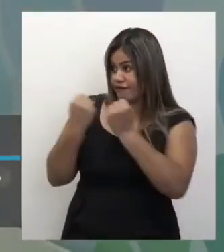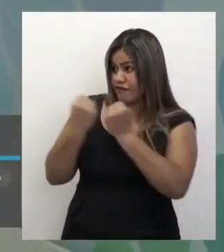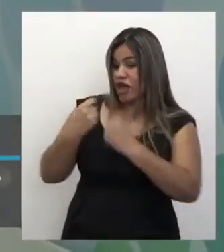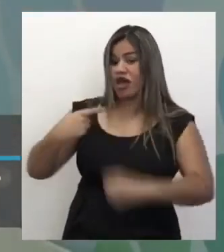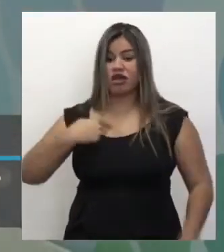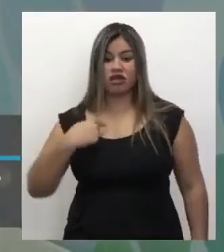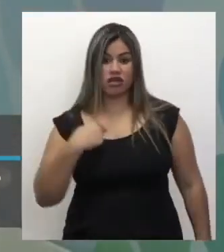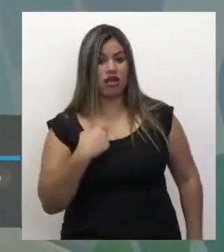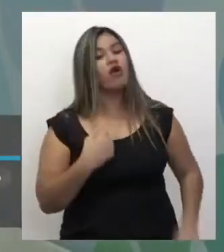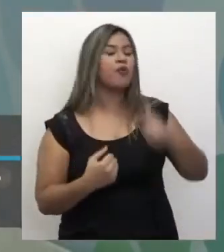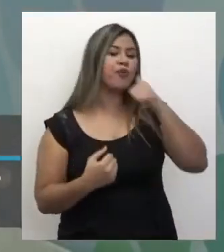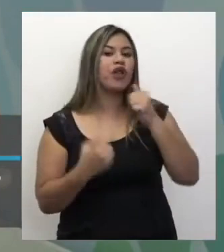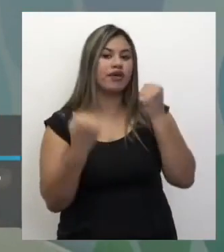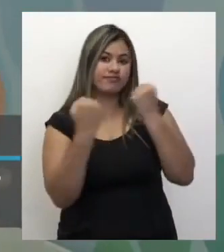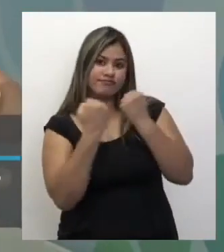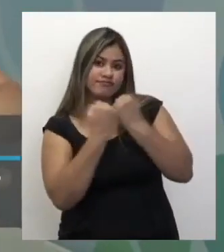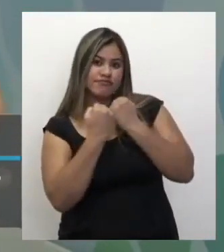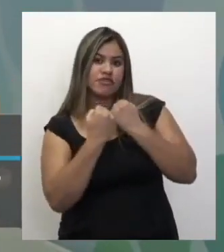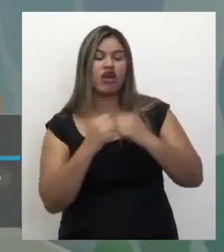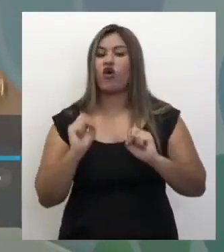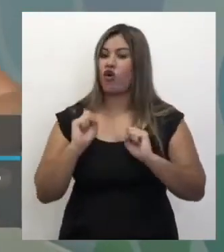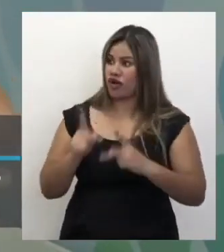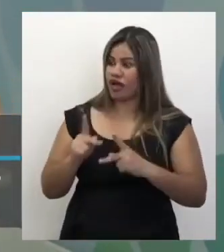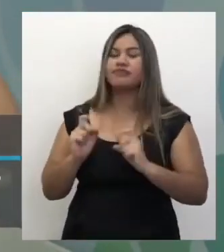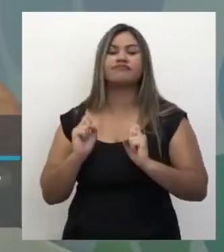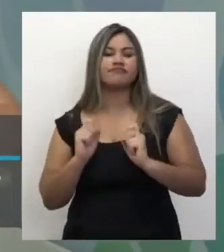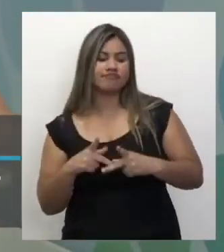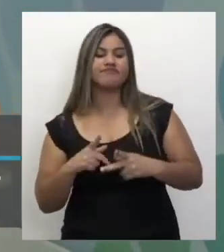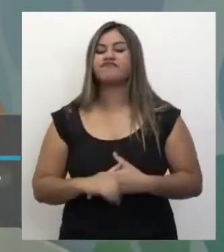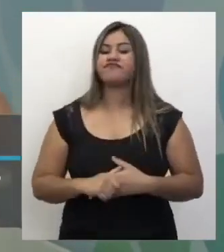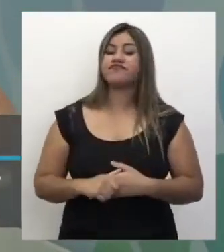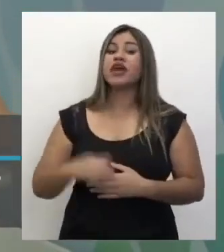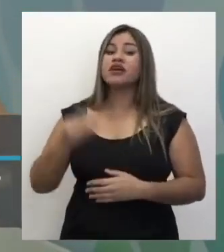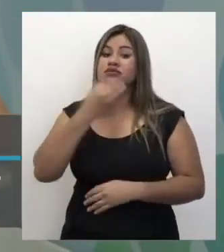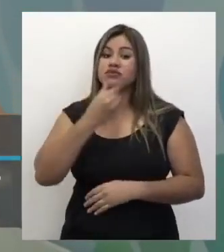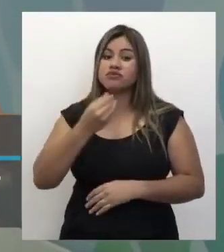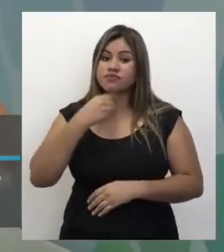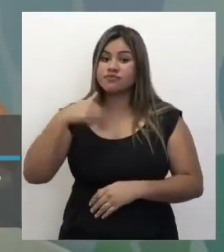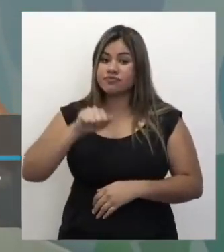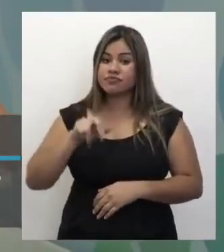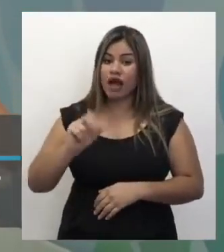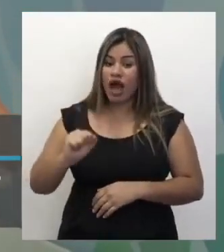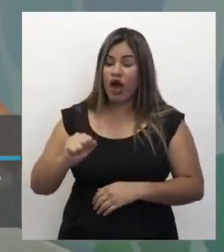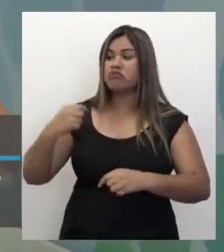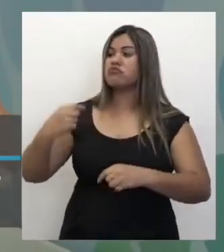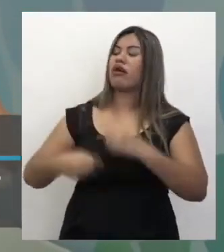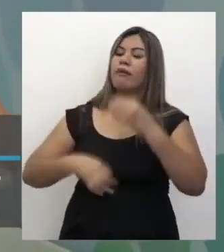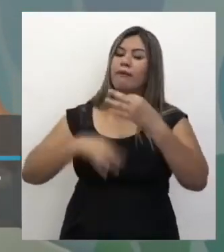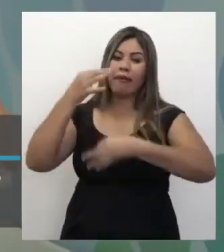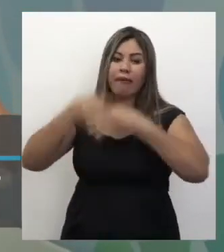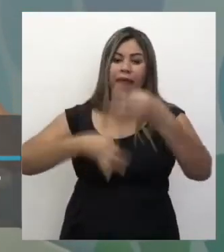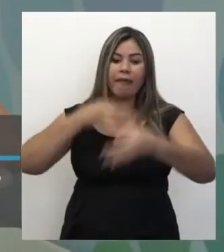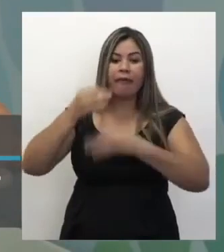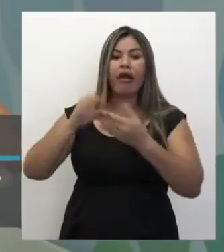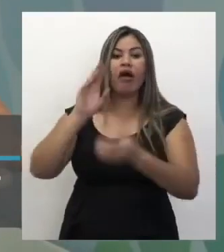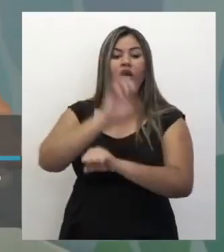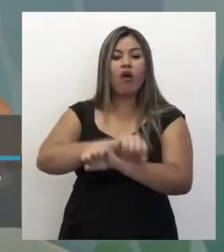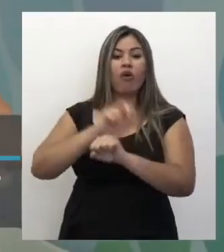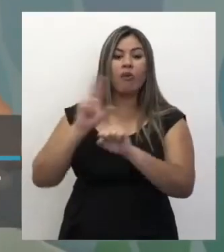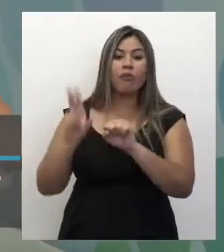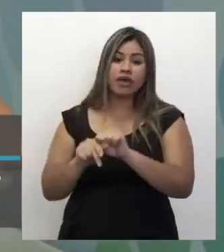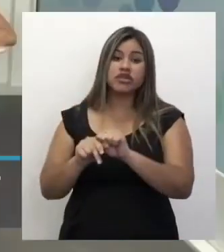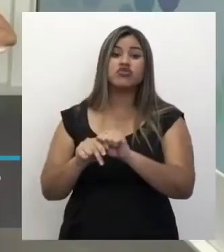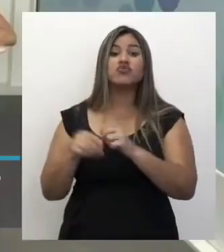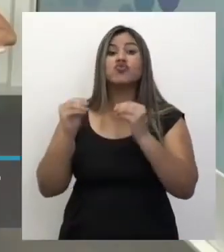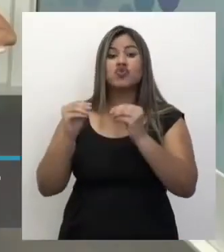E ele foi o tempo inteiro ali argumentando a partir dos argumentos de princípio. Aquele